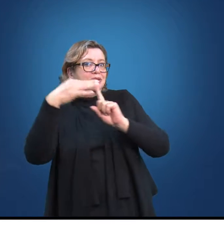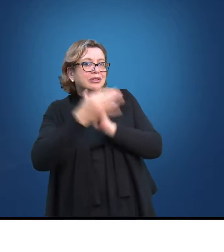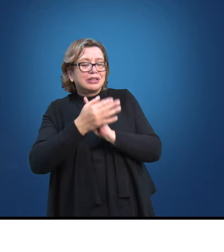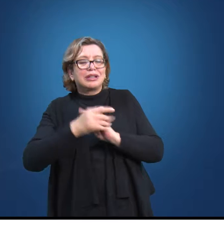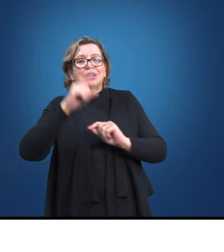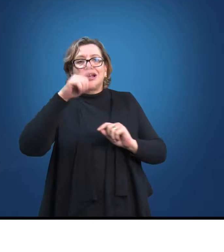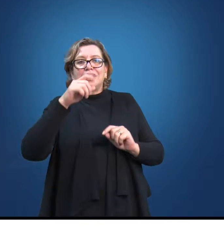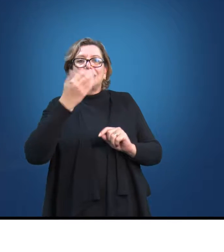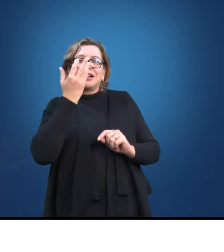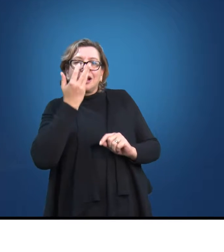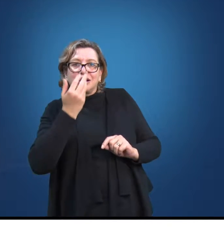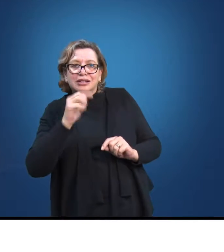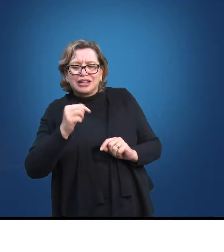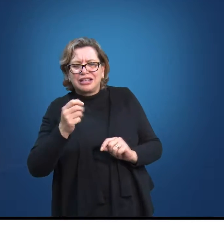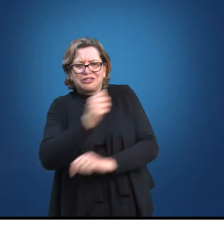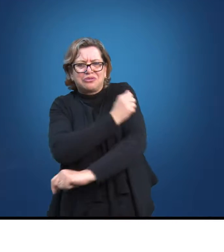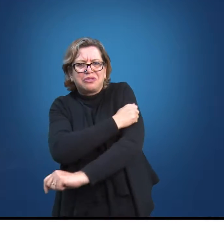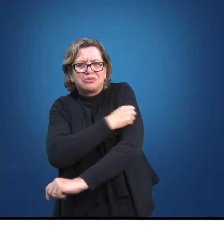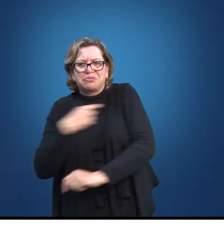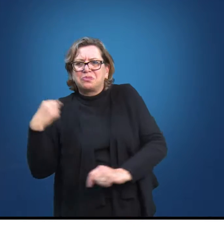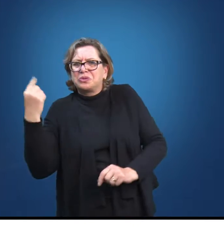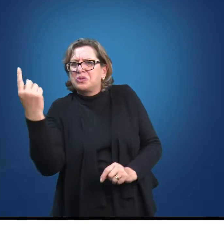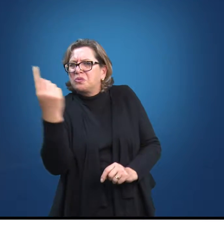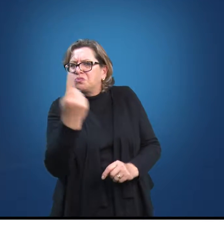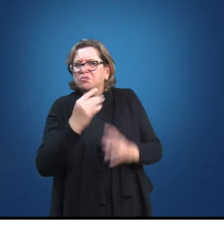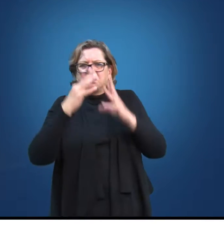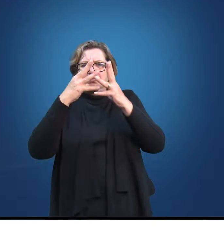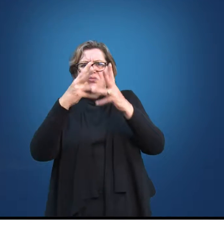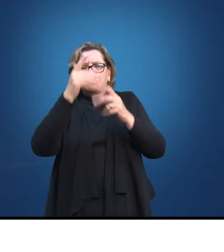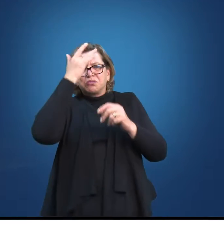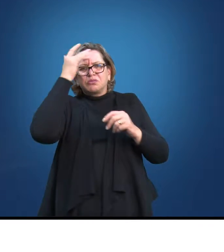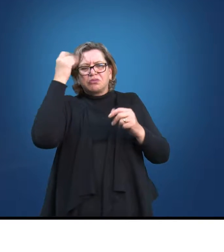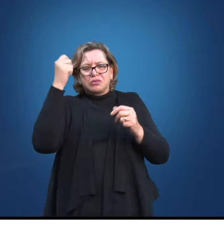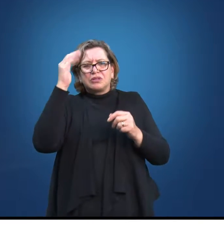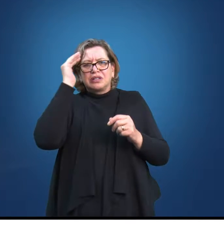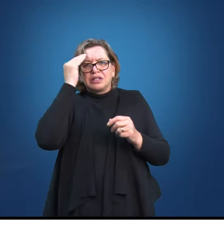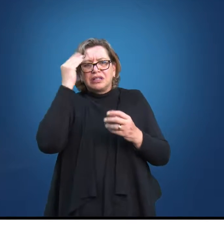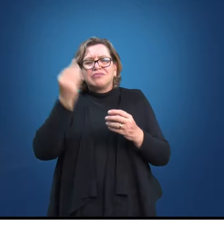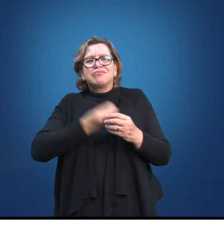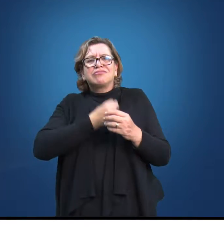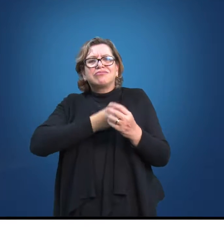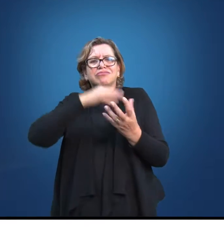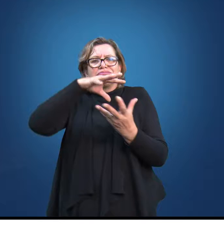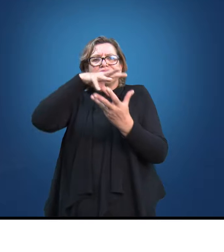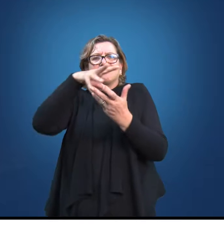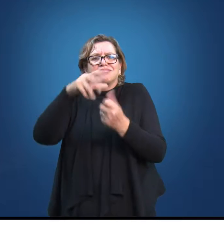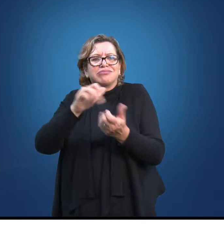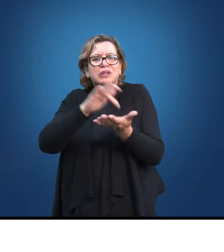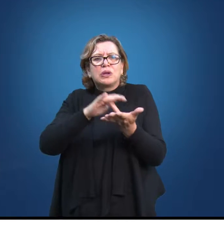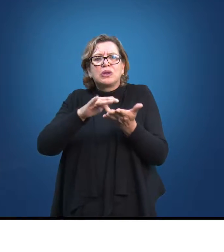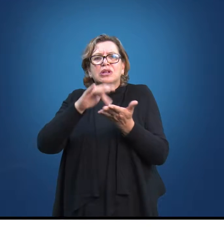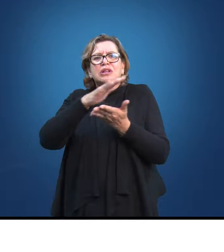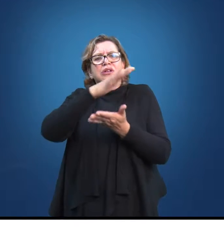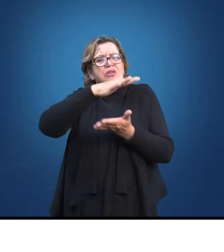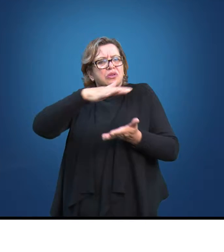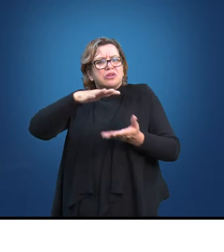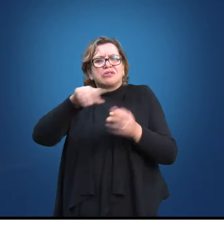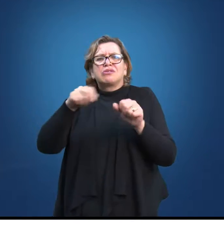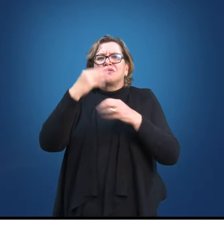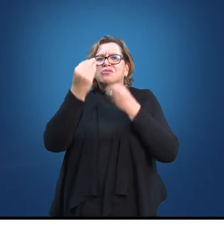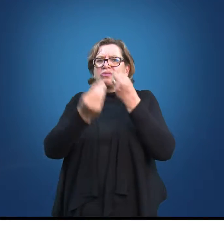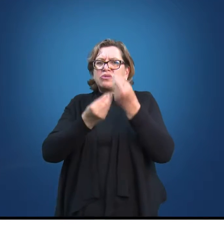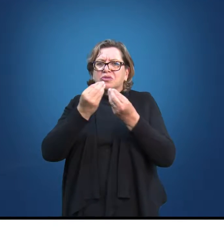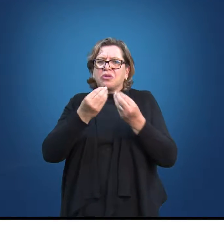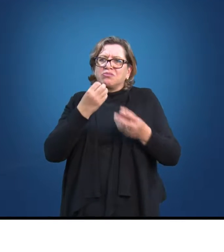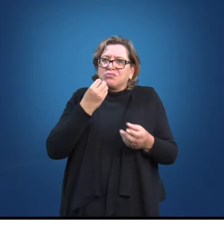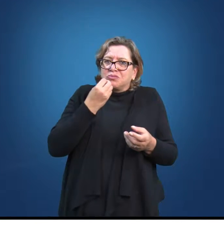criança, o aluno, nós entender que estamos inseridos nesse meio e que de alguma forma nós vamos ou